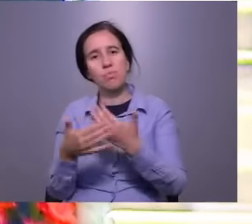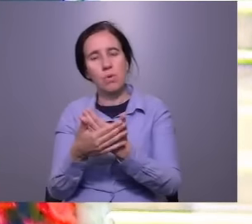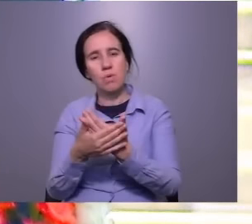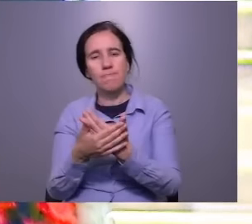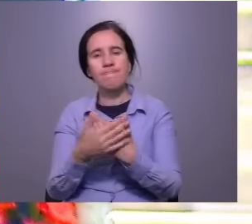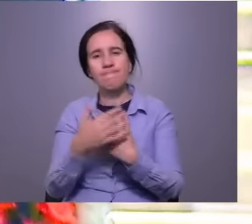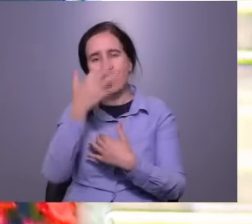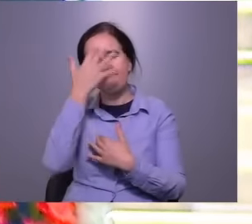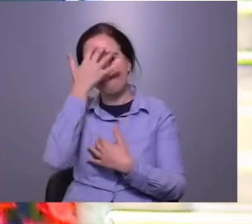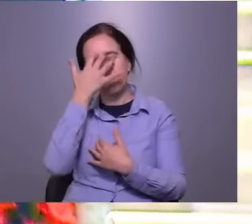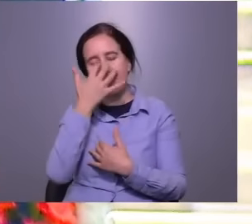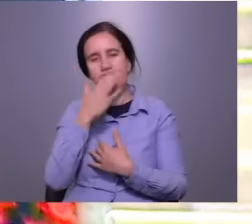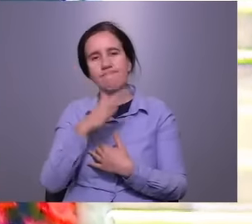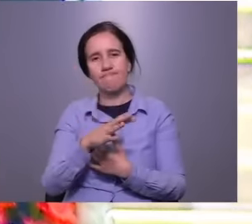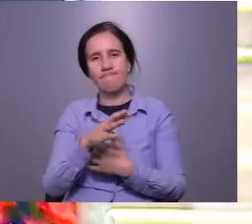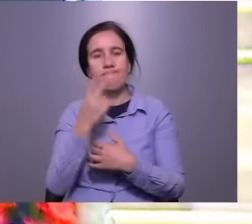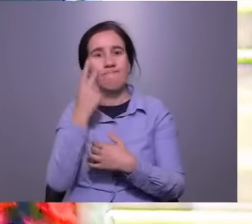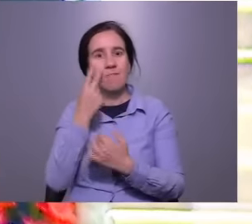sagrados.